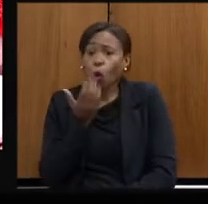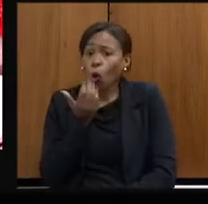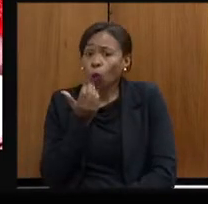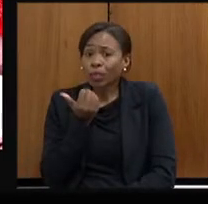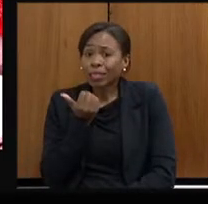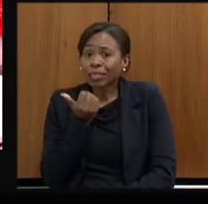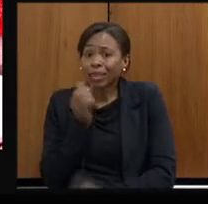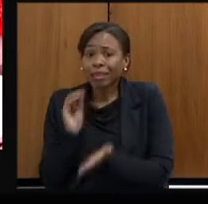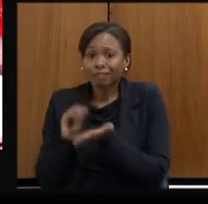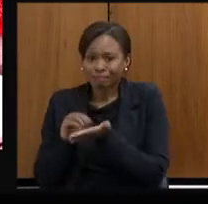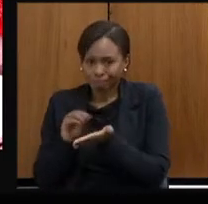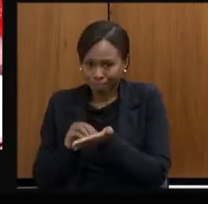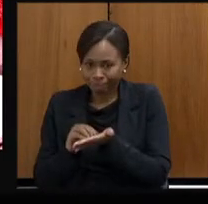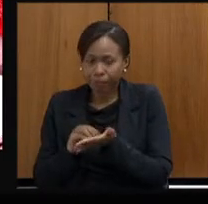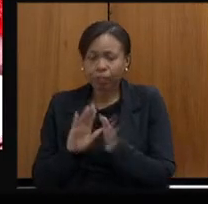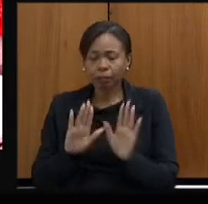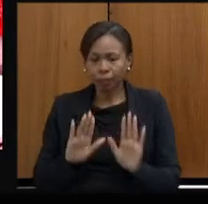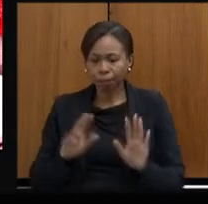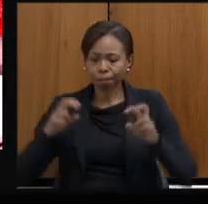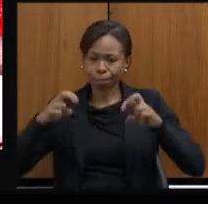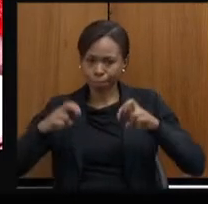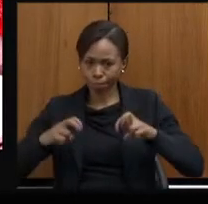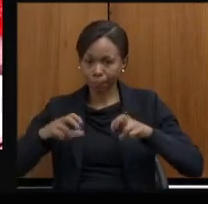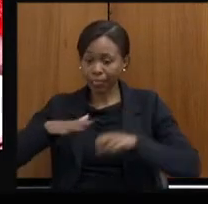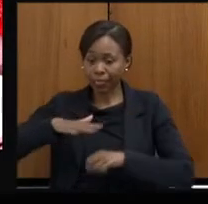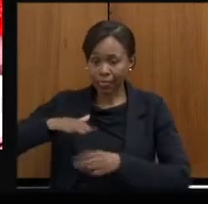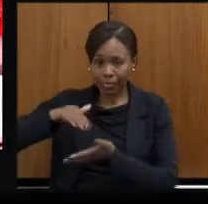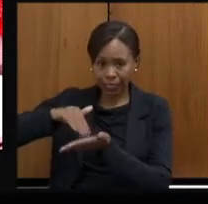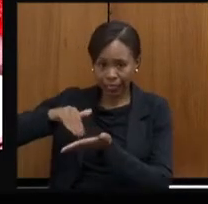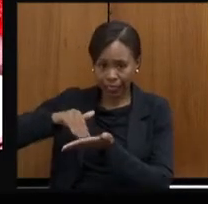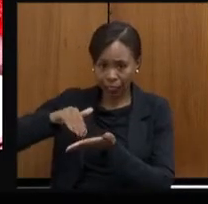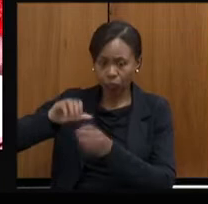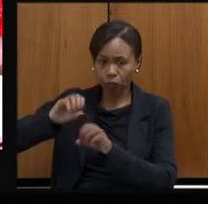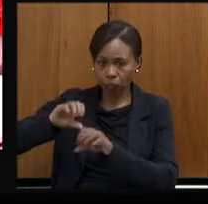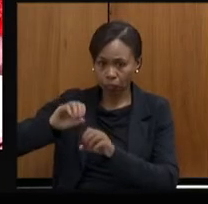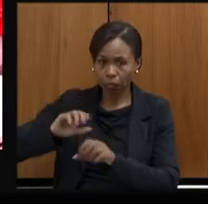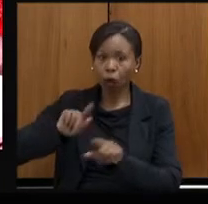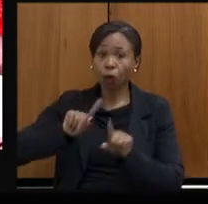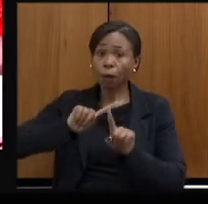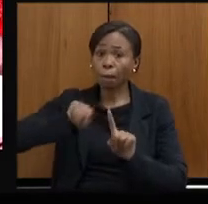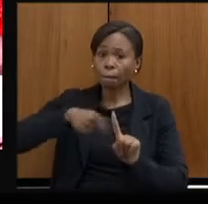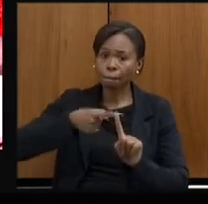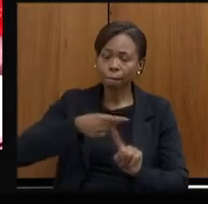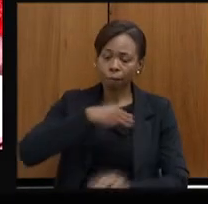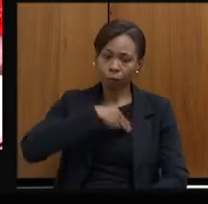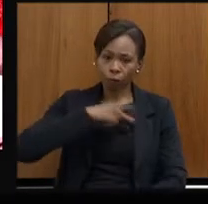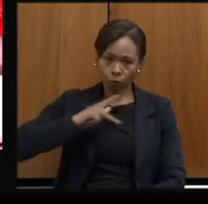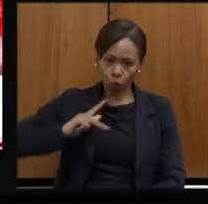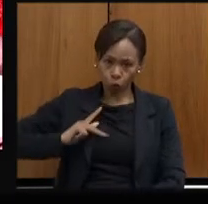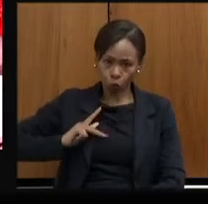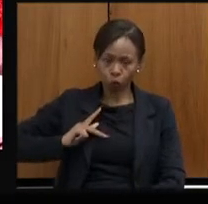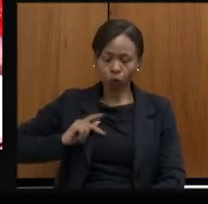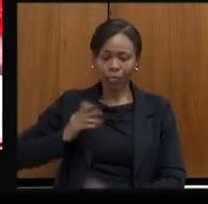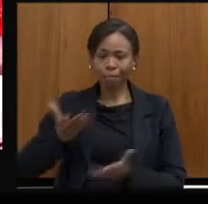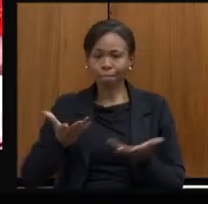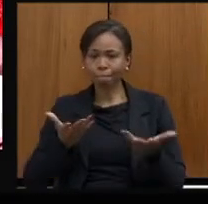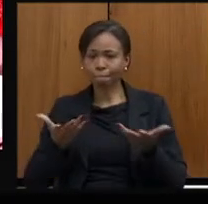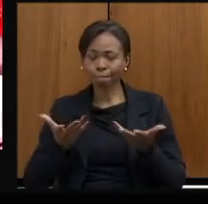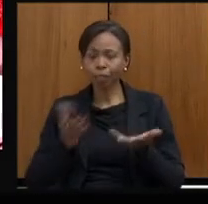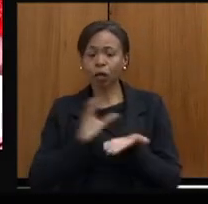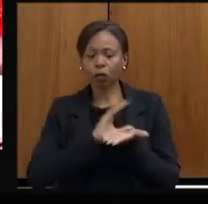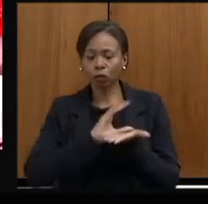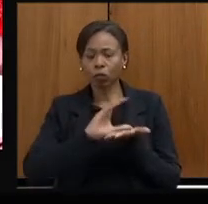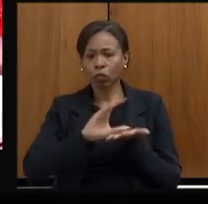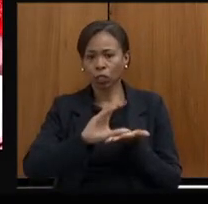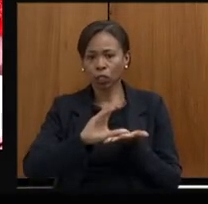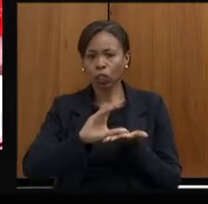Então, reunido com a Secretaria de Educação e com o Ministério Público, nós organizamos essa transferência de 90 milhões